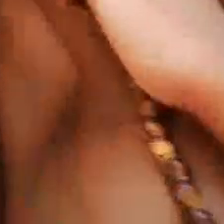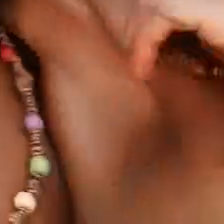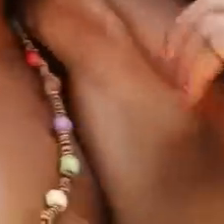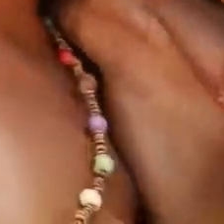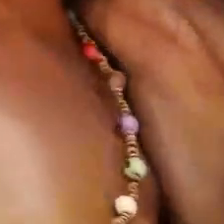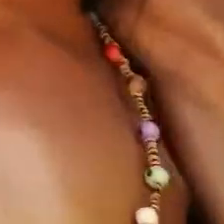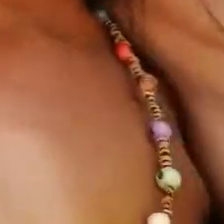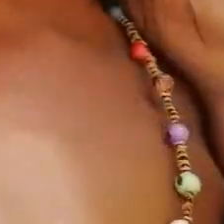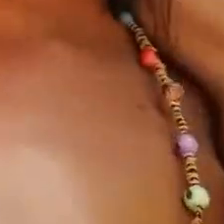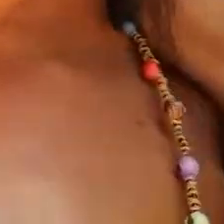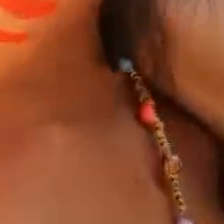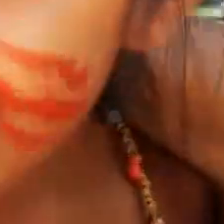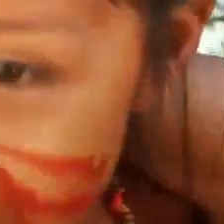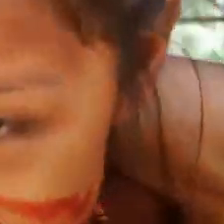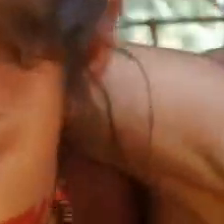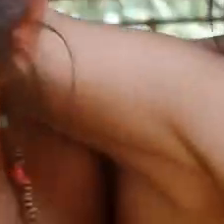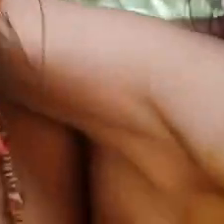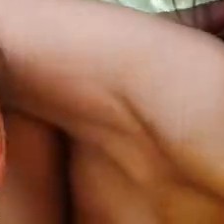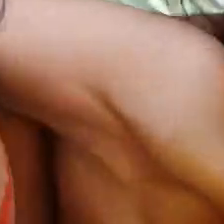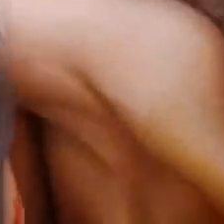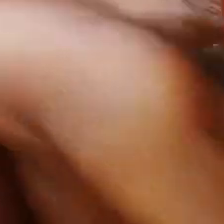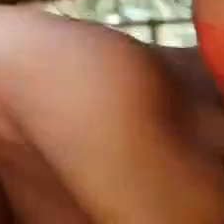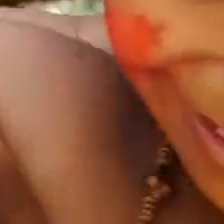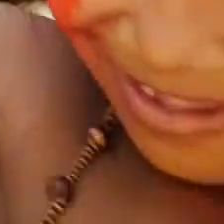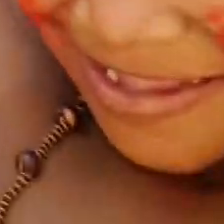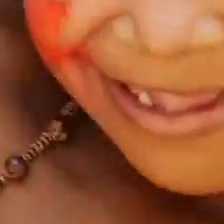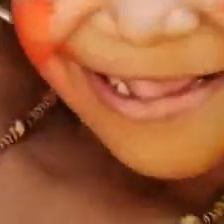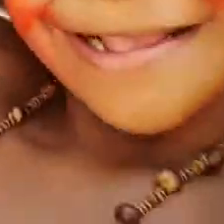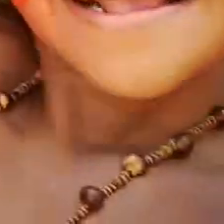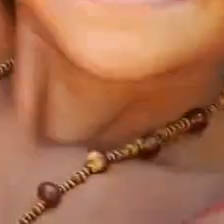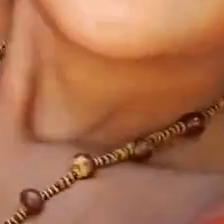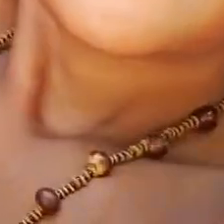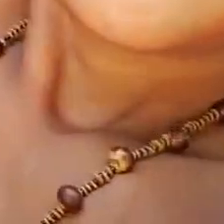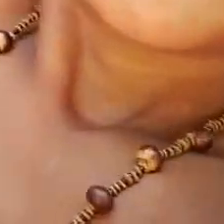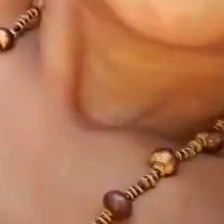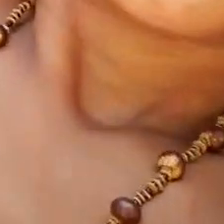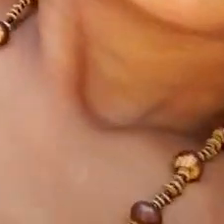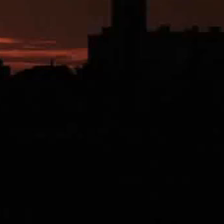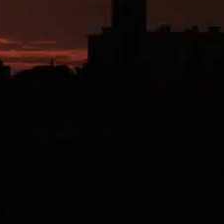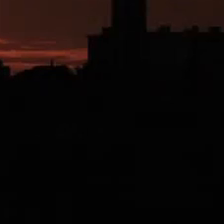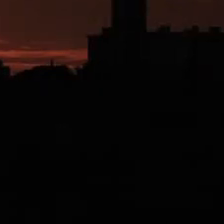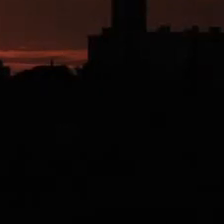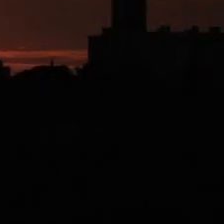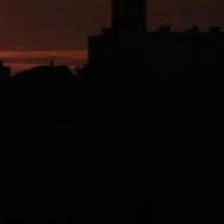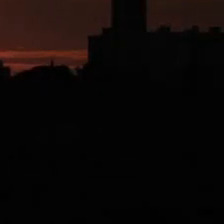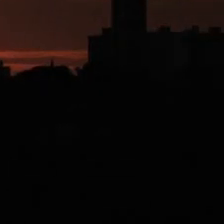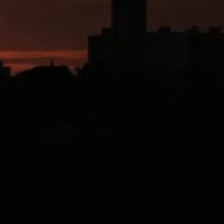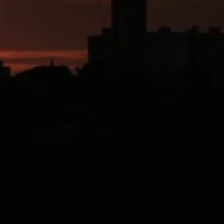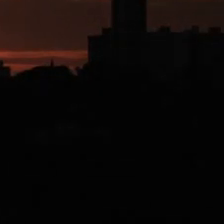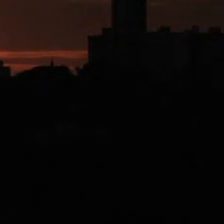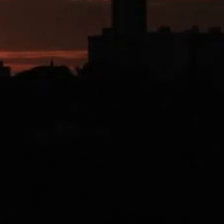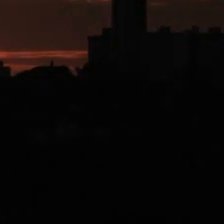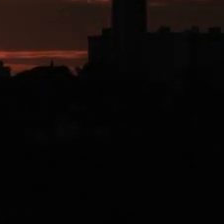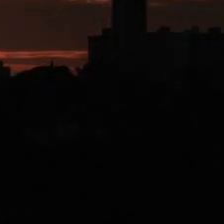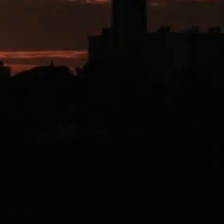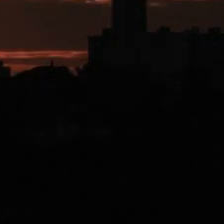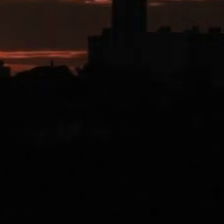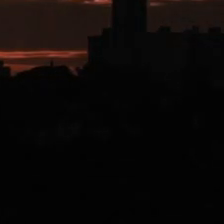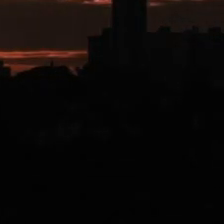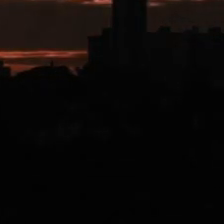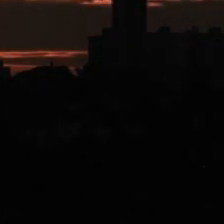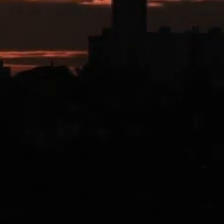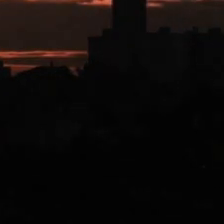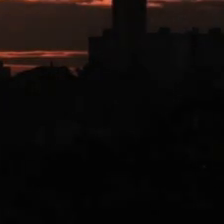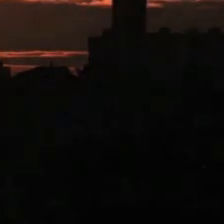deste sol és mais gentil. Pátria amada, Brasil, deitado eternamente em